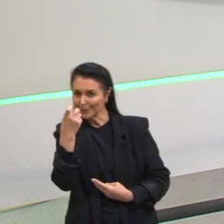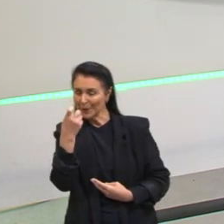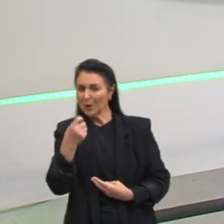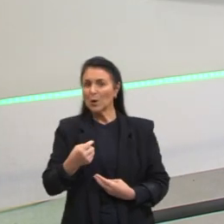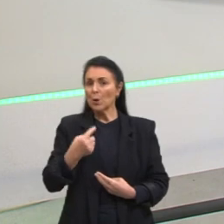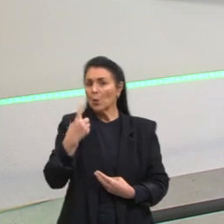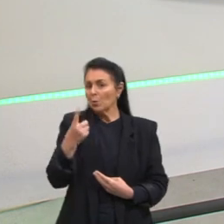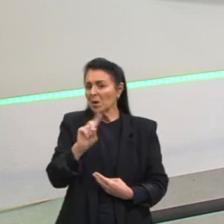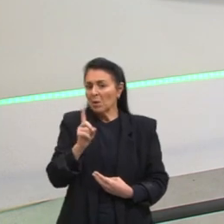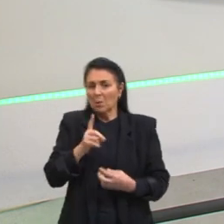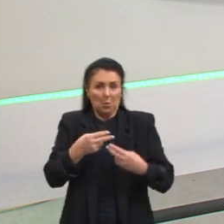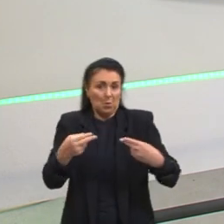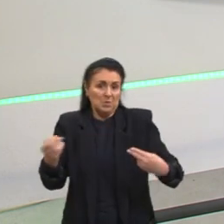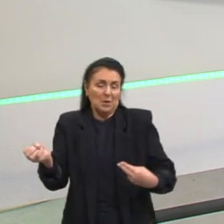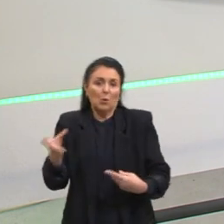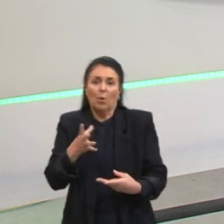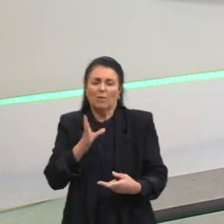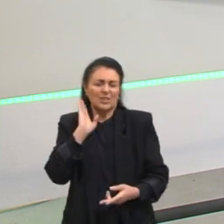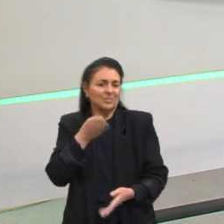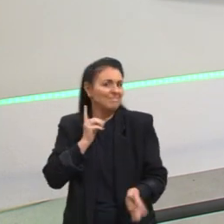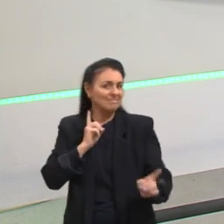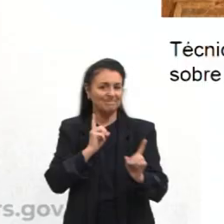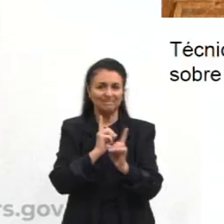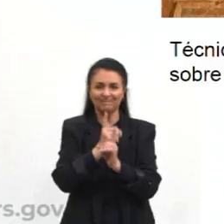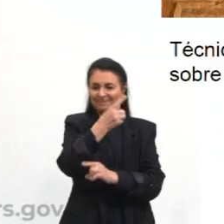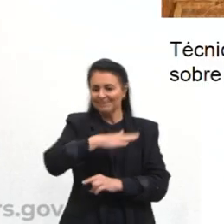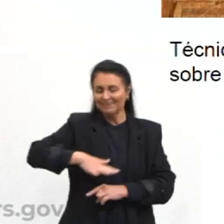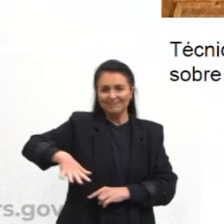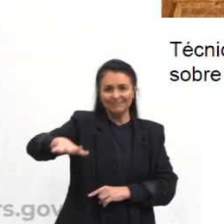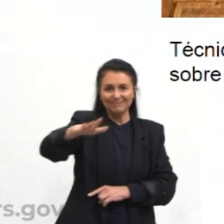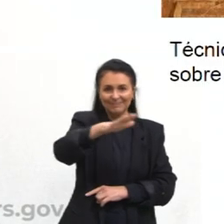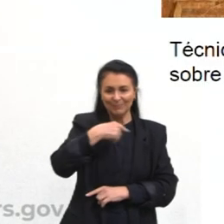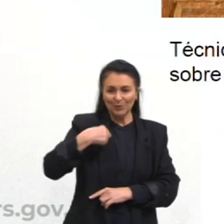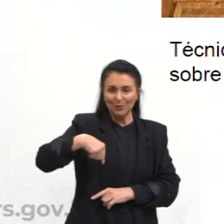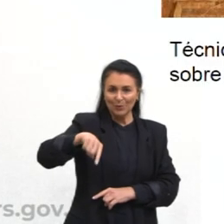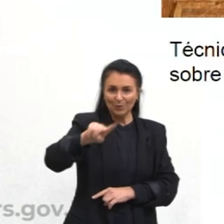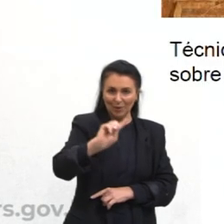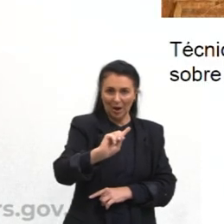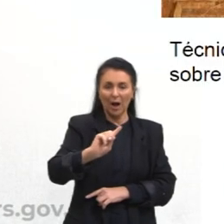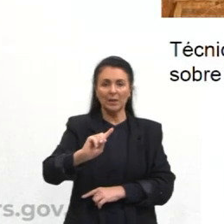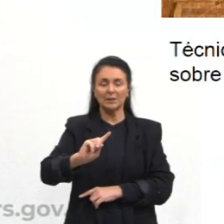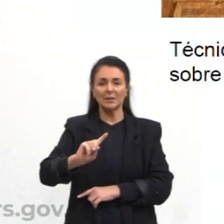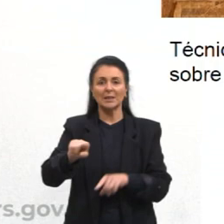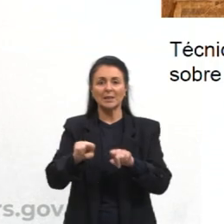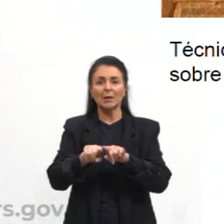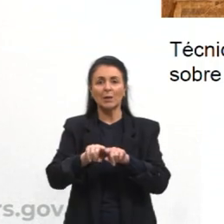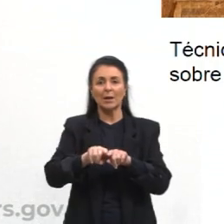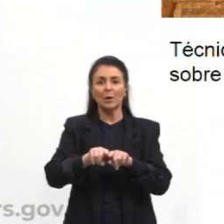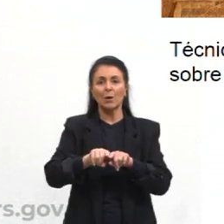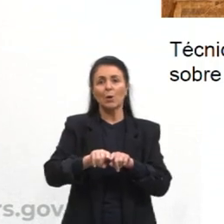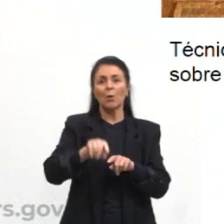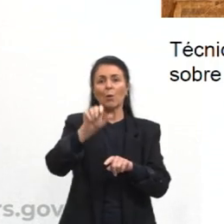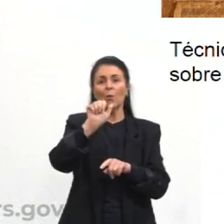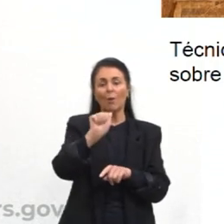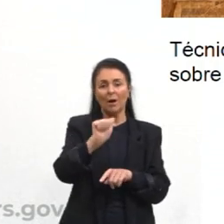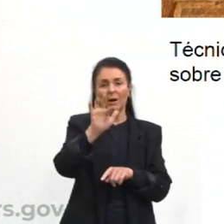não é uma novidade E a gente encontra ela em outros em outras civilizações também que é o afresco